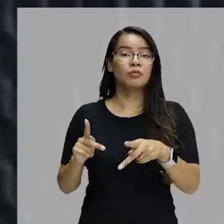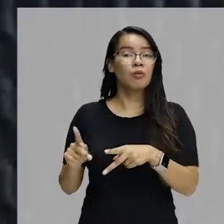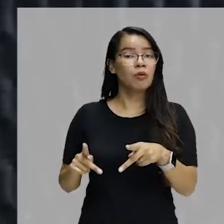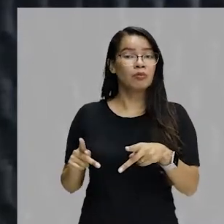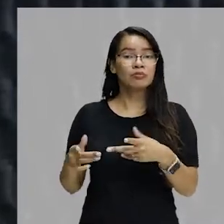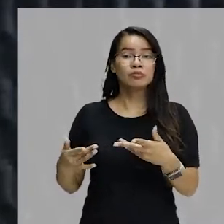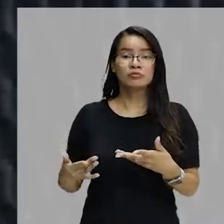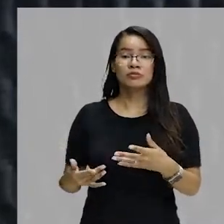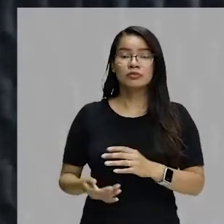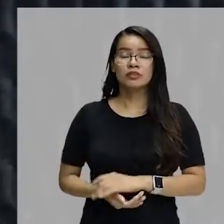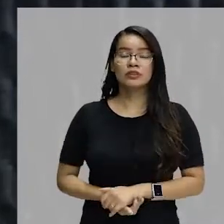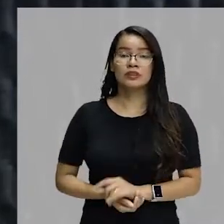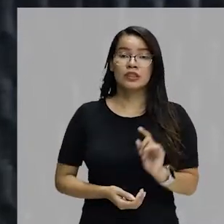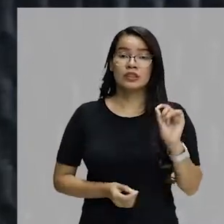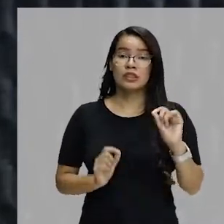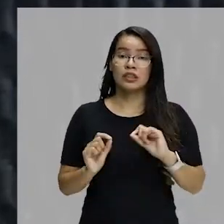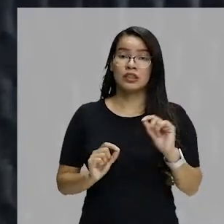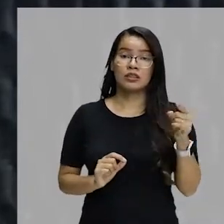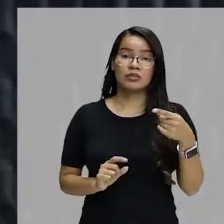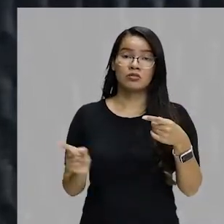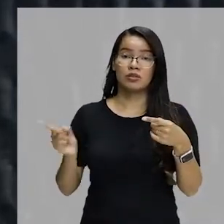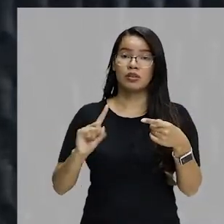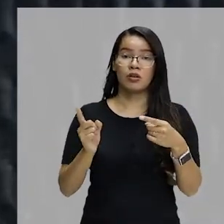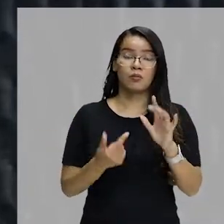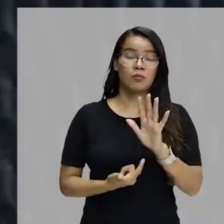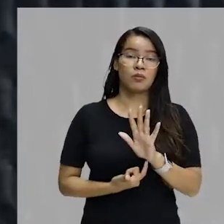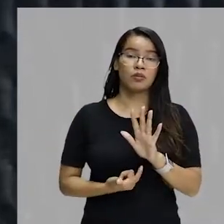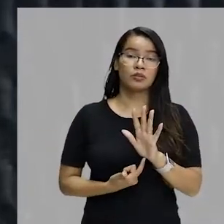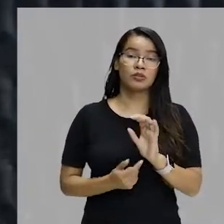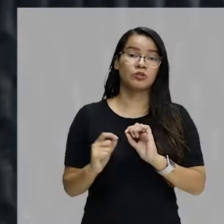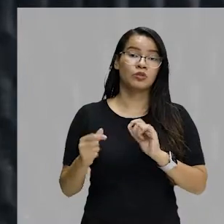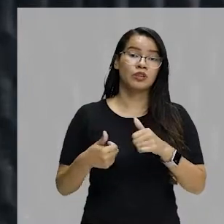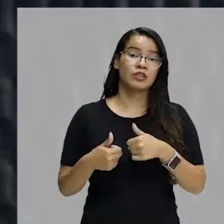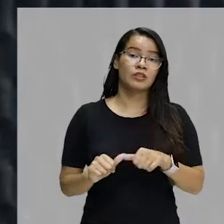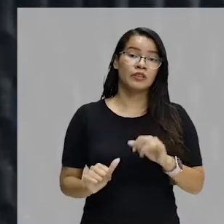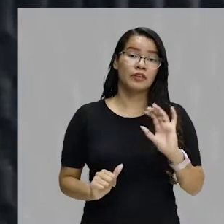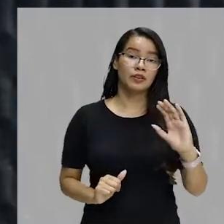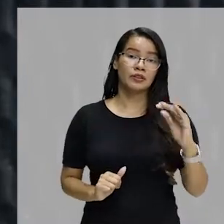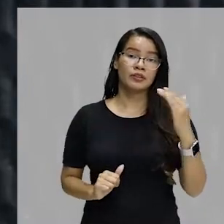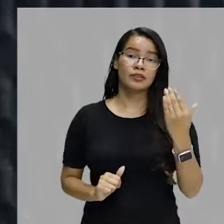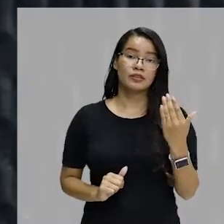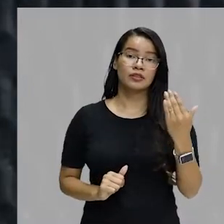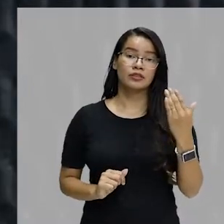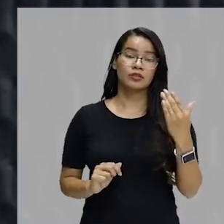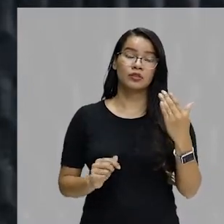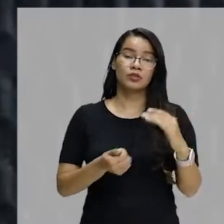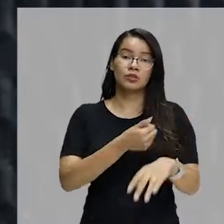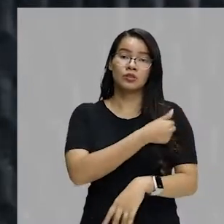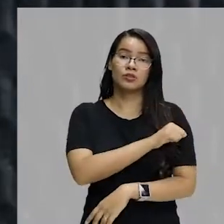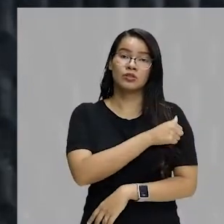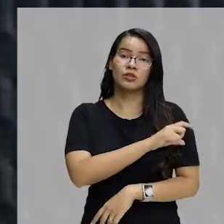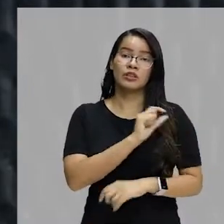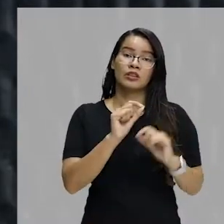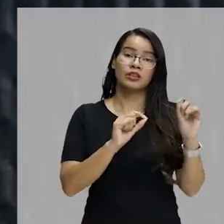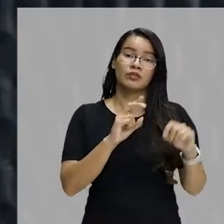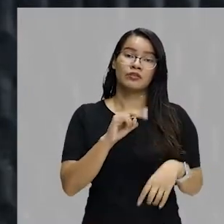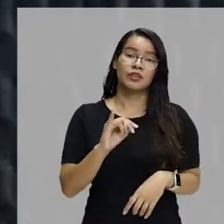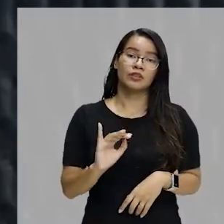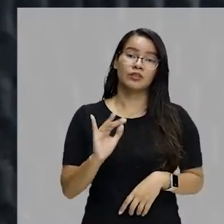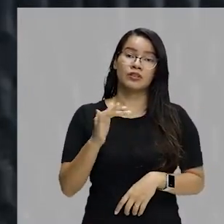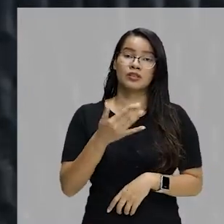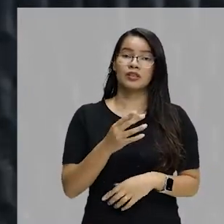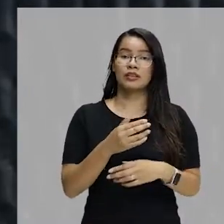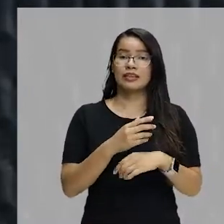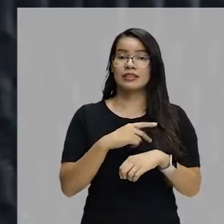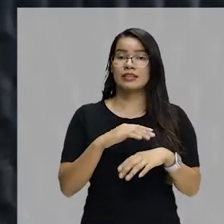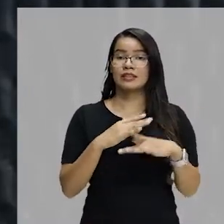a independência popular, e que isso não reflete o que estava acontecendo no Rio de Janeiro, o que vai ocorrer no Rio de Janeiro,